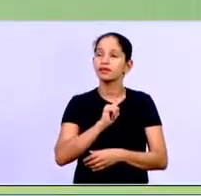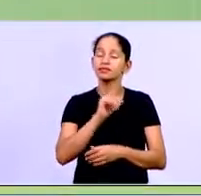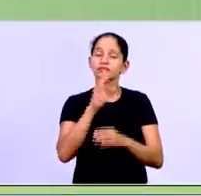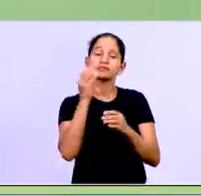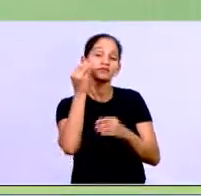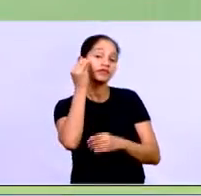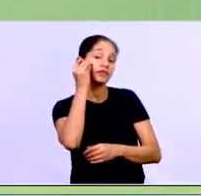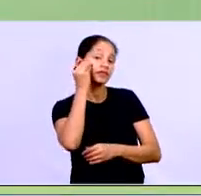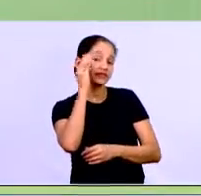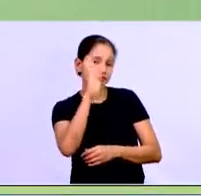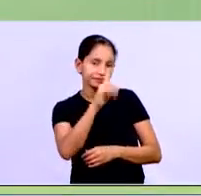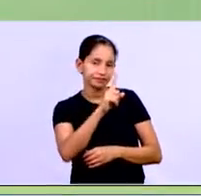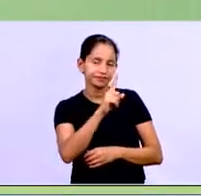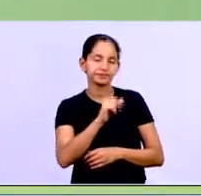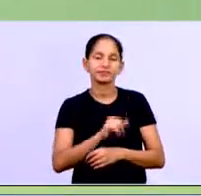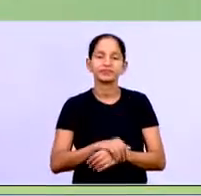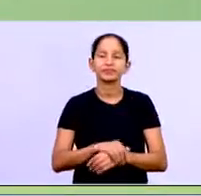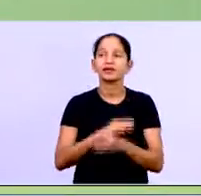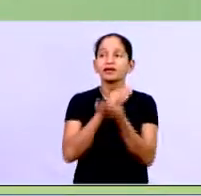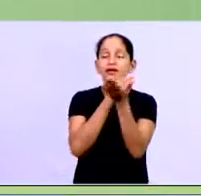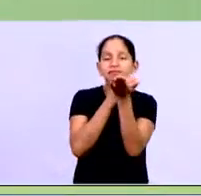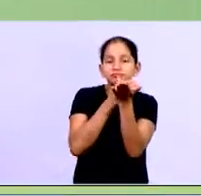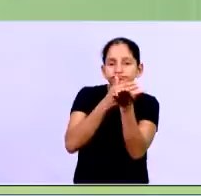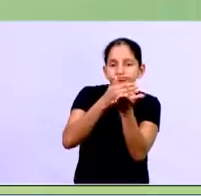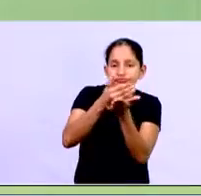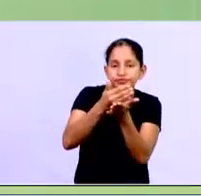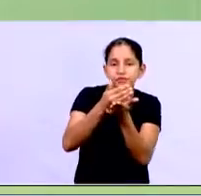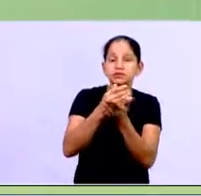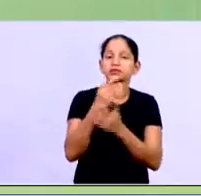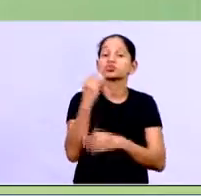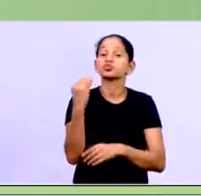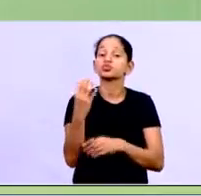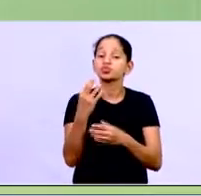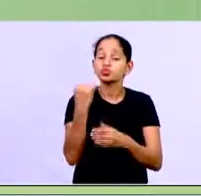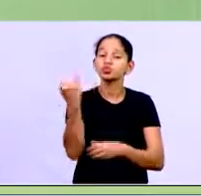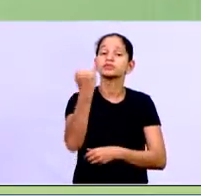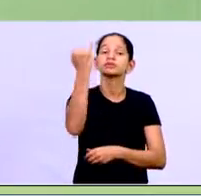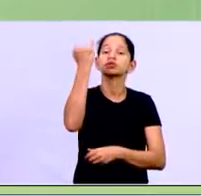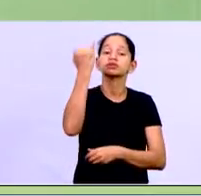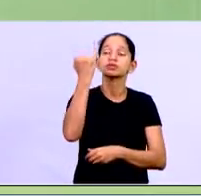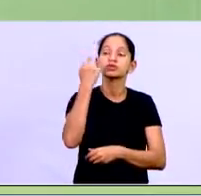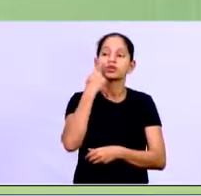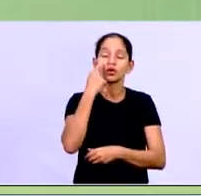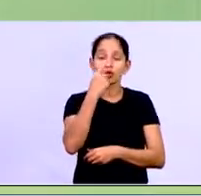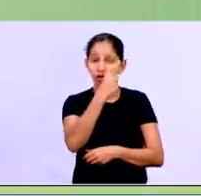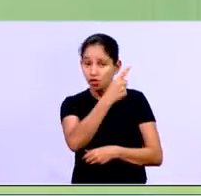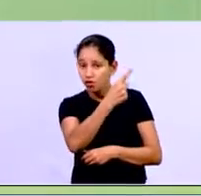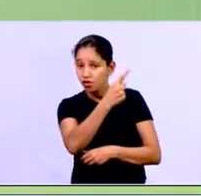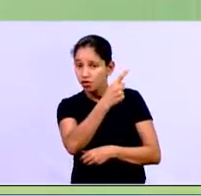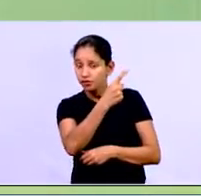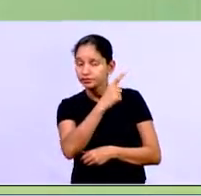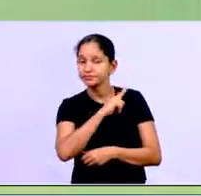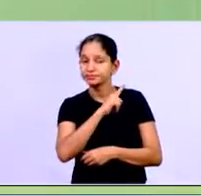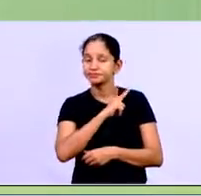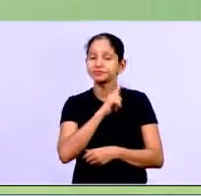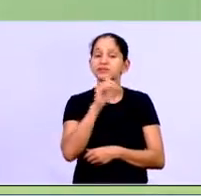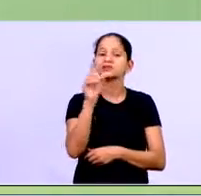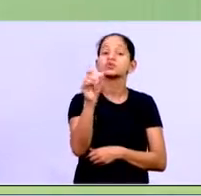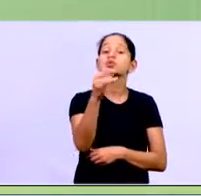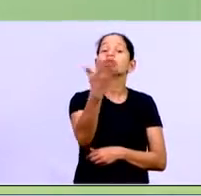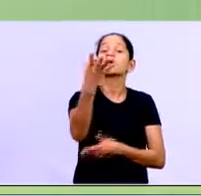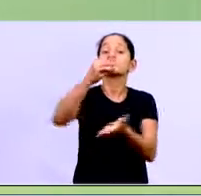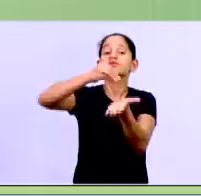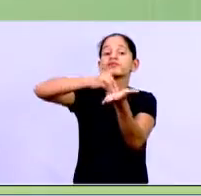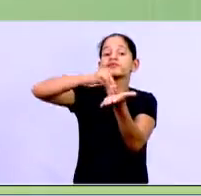parcela, ok? Então vamos lá, destacando aqui as informações que a gente já anotou do outro lado. Primeira coisa que eu vou fazer é o saldo devedor, vai